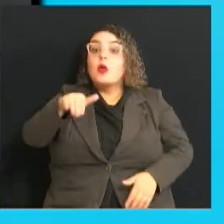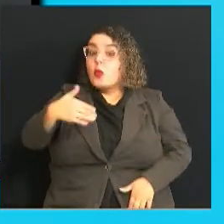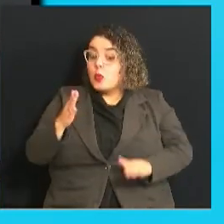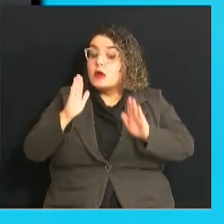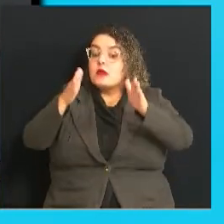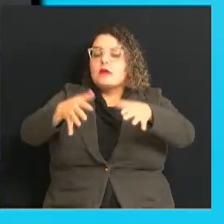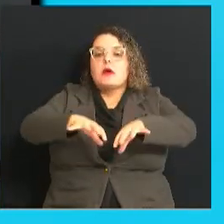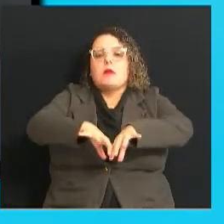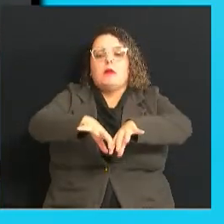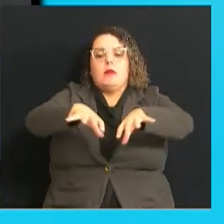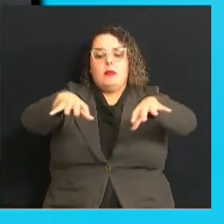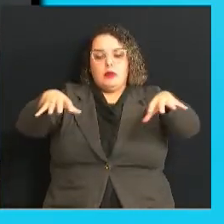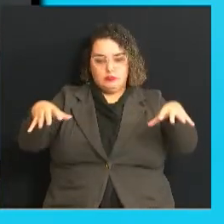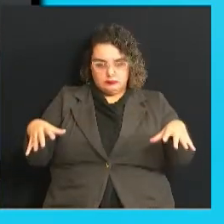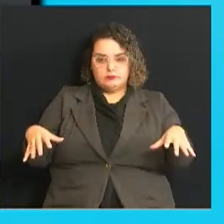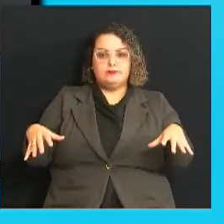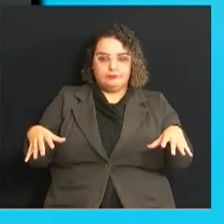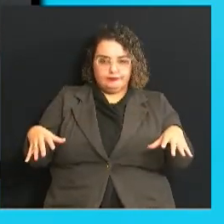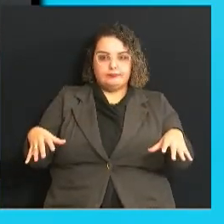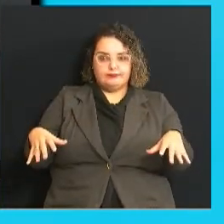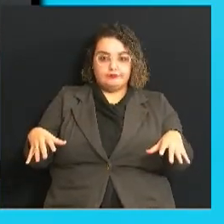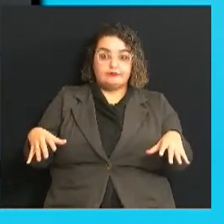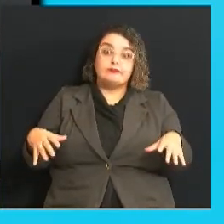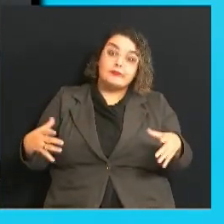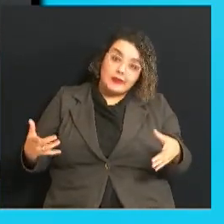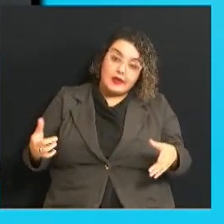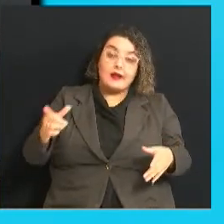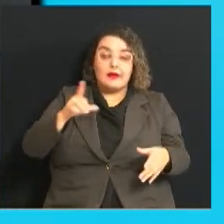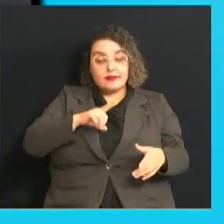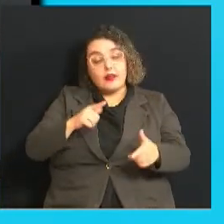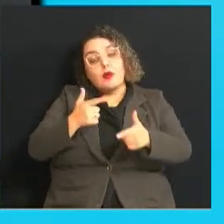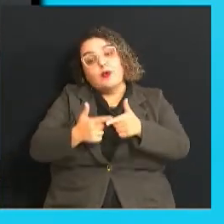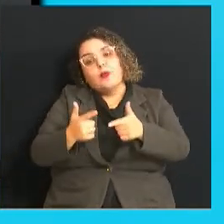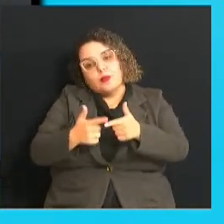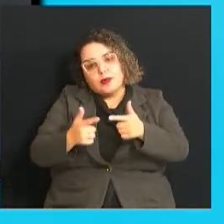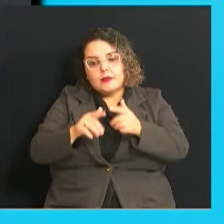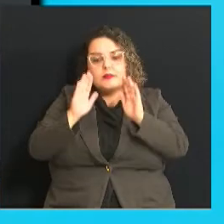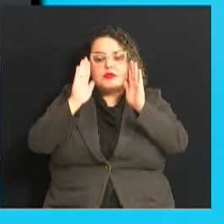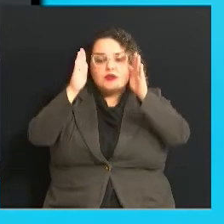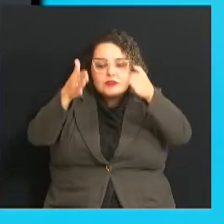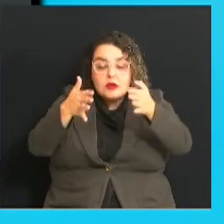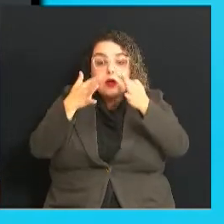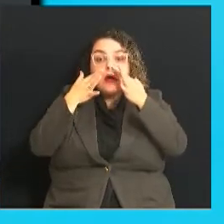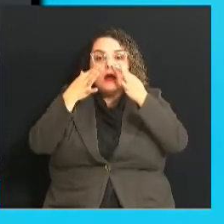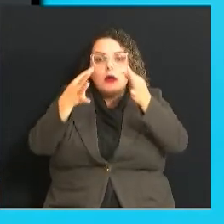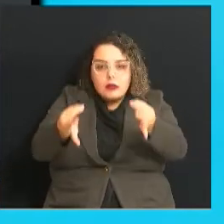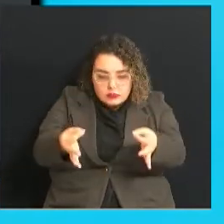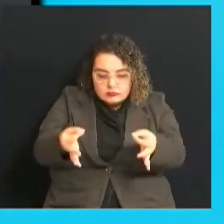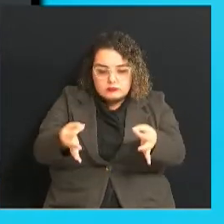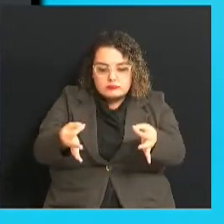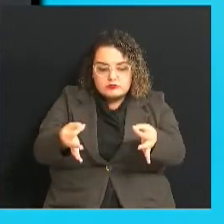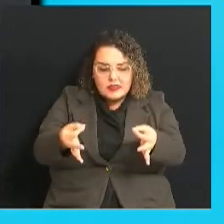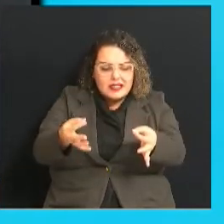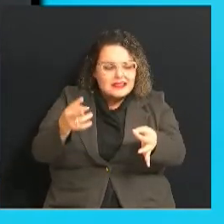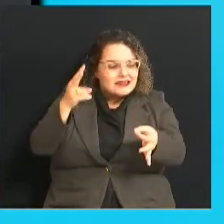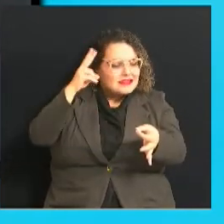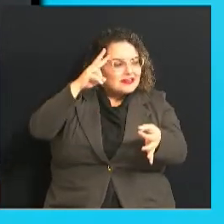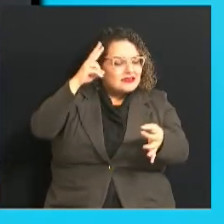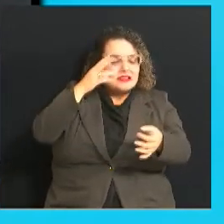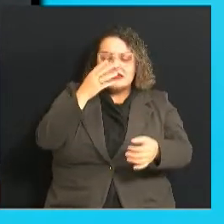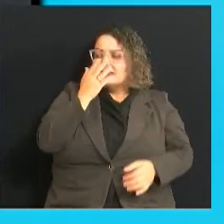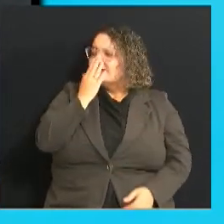dividido, é aí que vem o distúrbio atencional. A gente não consegue lembrar,